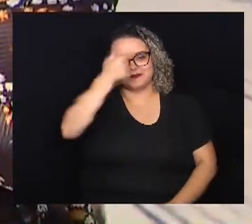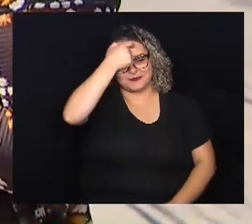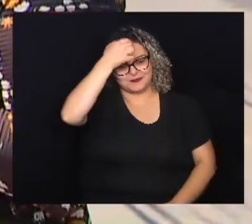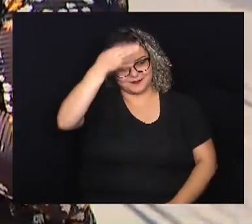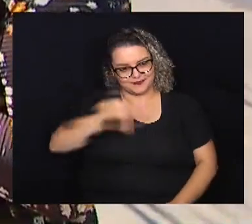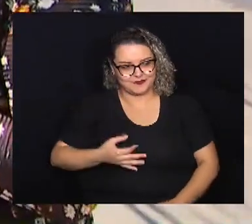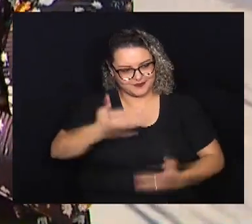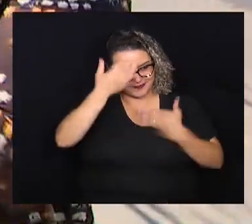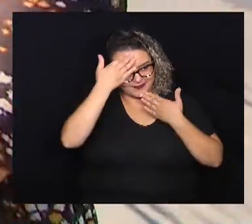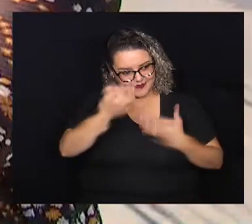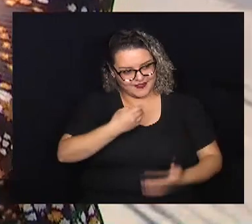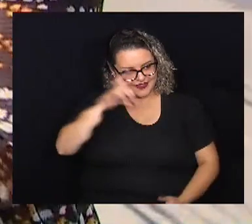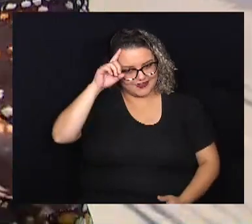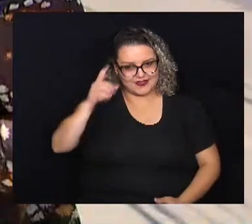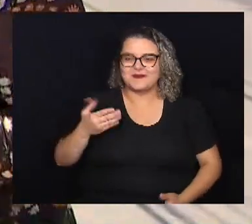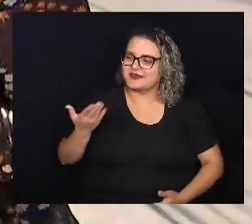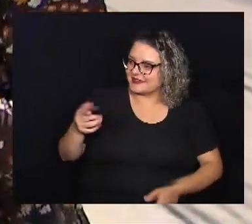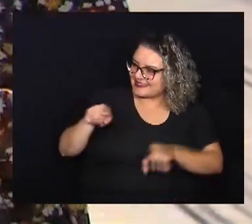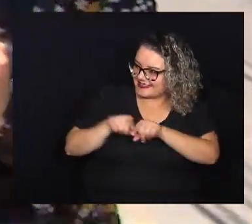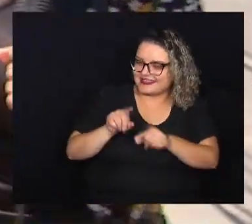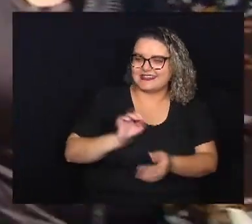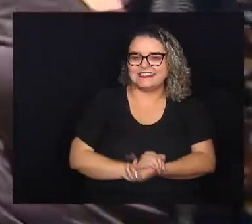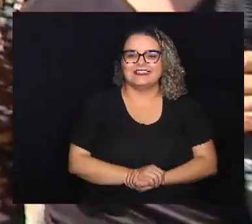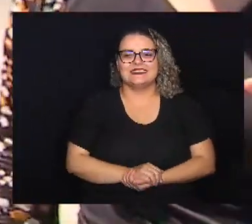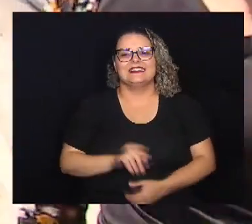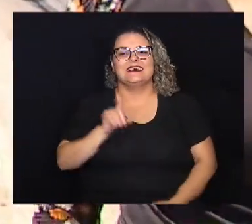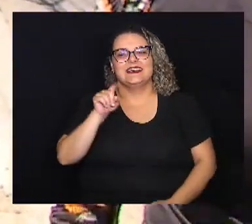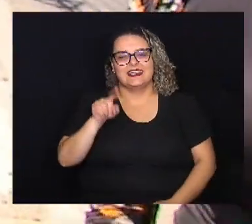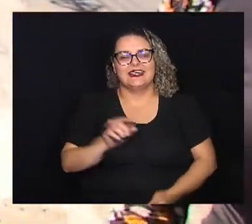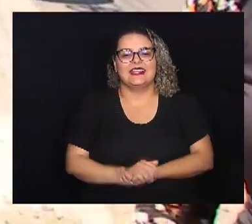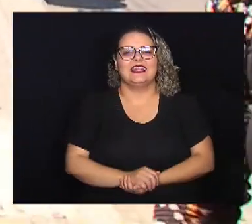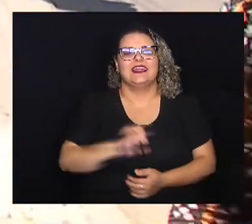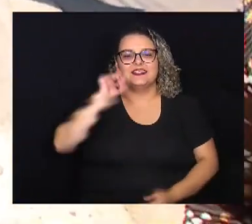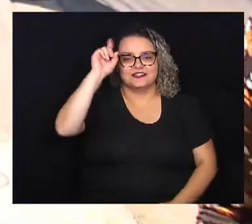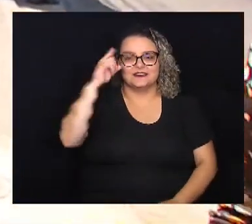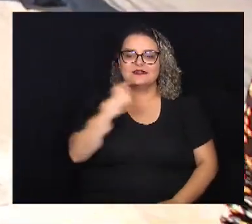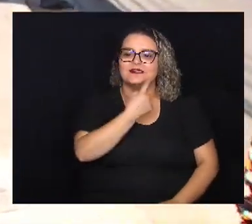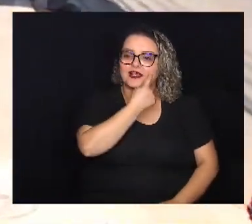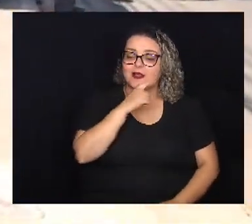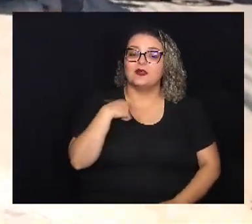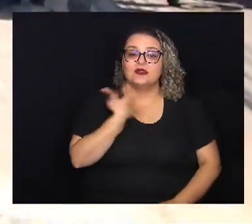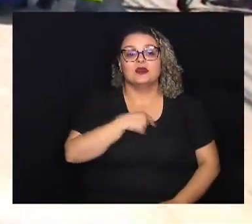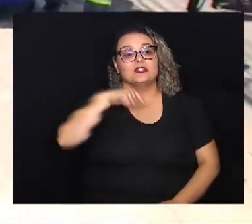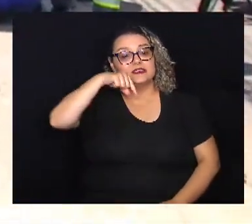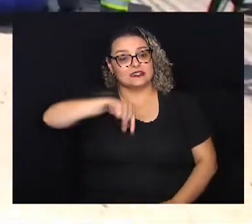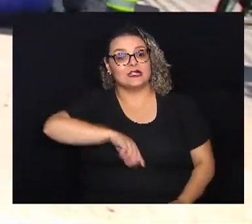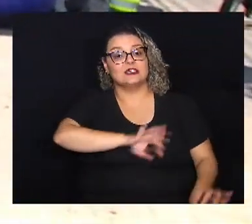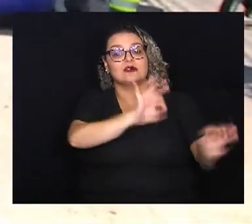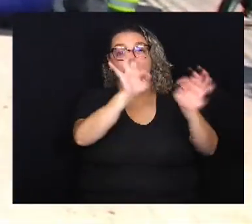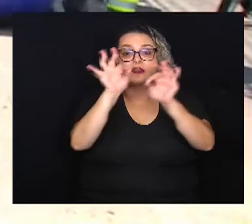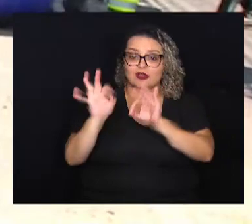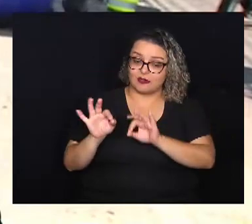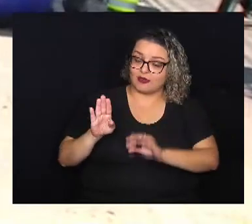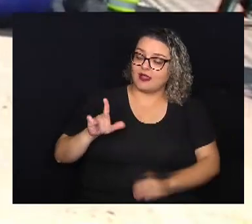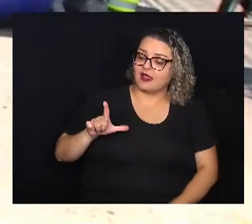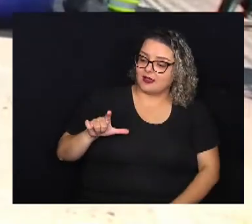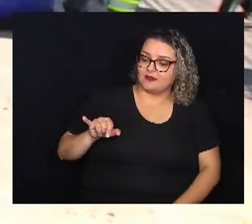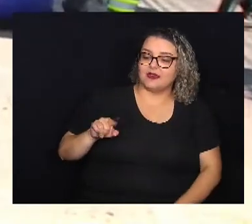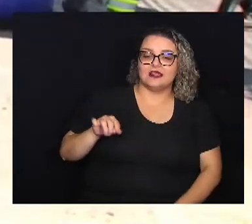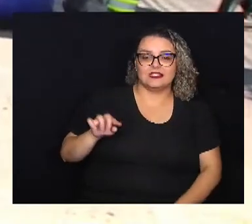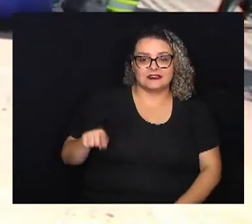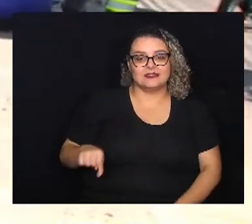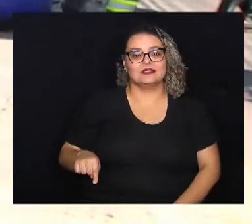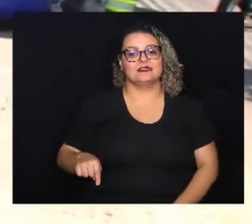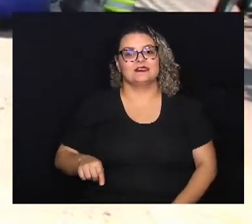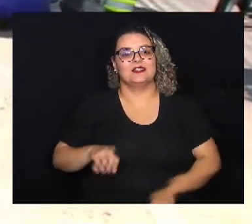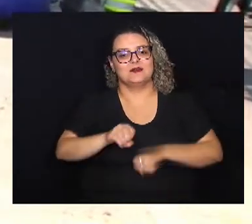muito obrigada, um bom dia para você! Para você também! É isso aí, Mirna! Estamos aqui acompanhando a Blitz Educativa, espero que a gente tenha